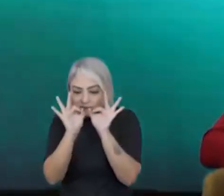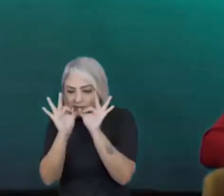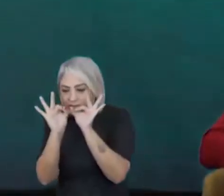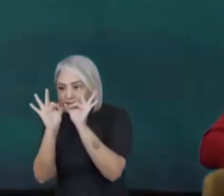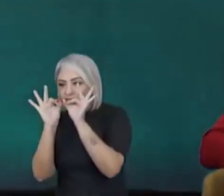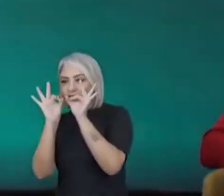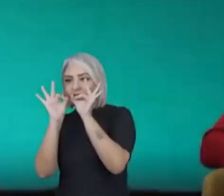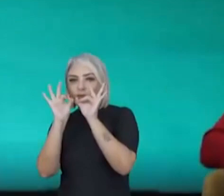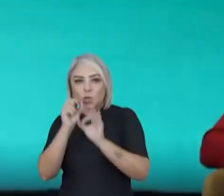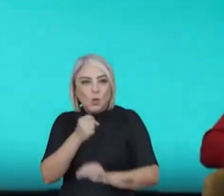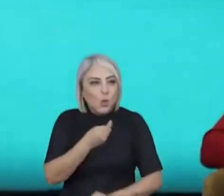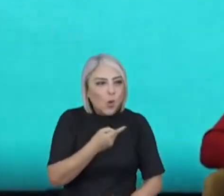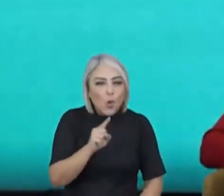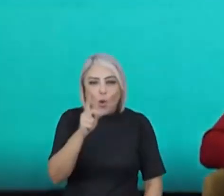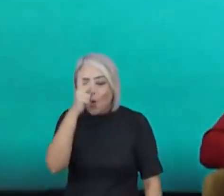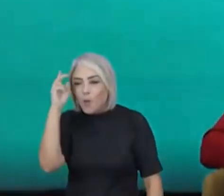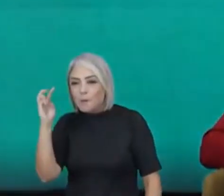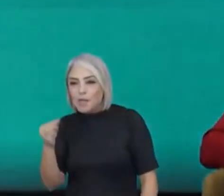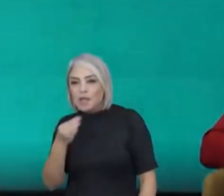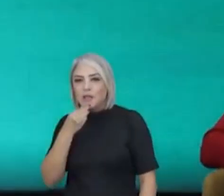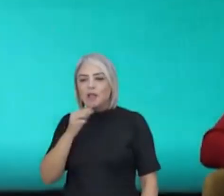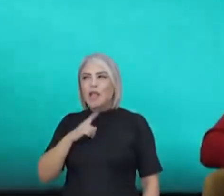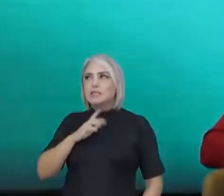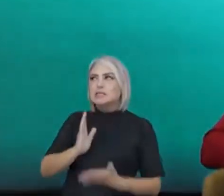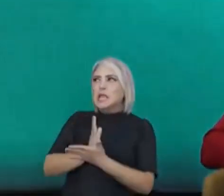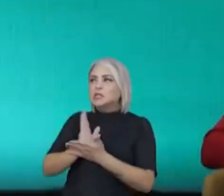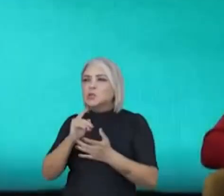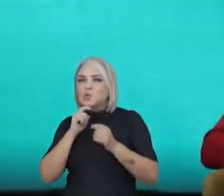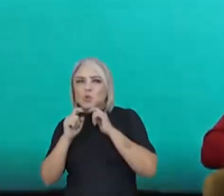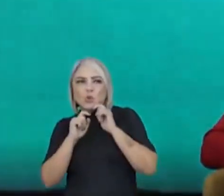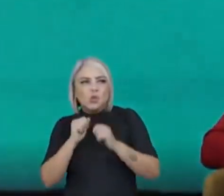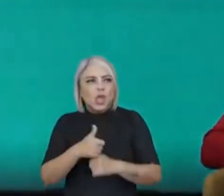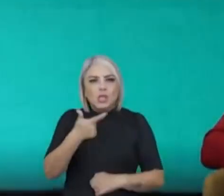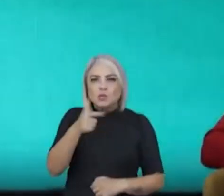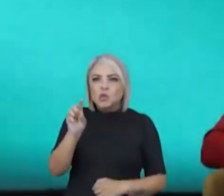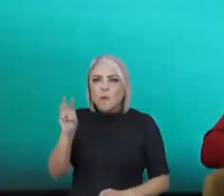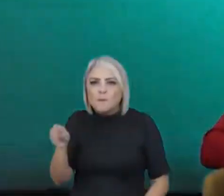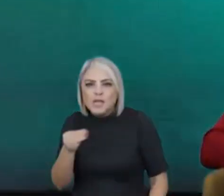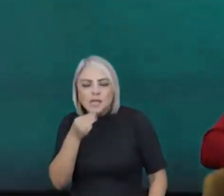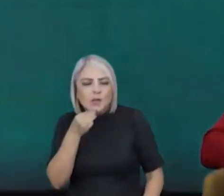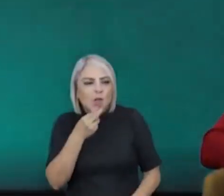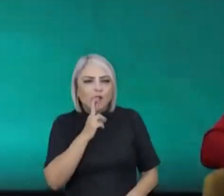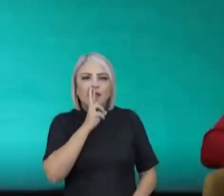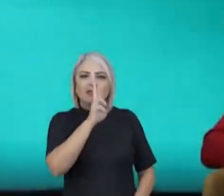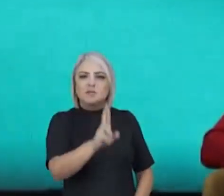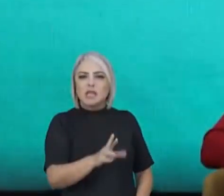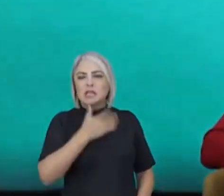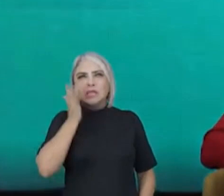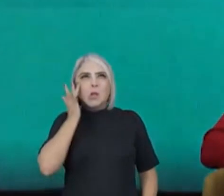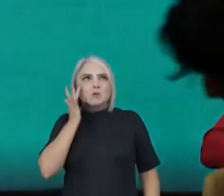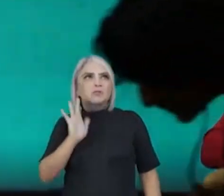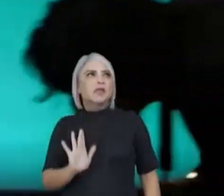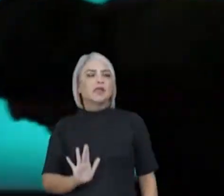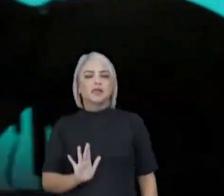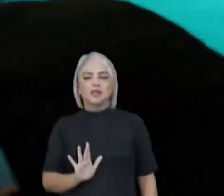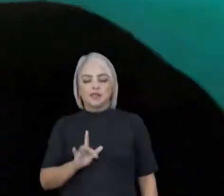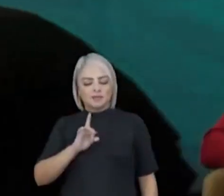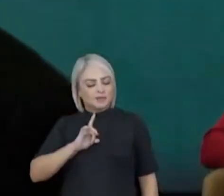outros milhões que ainda têm dúvida, e 8 milhões que ainda respondem não sei, eu tenho